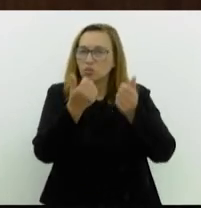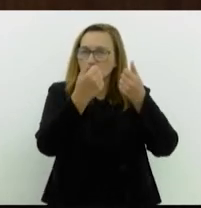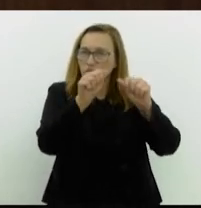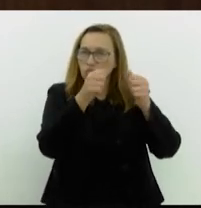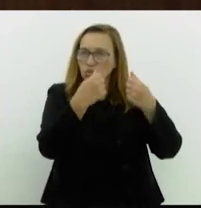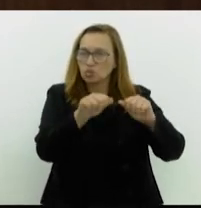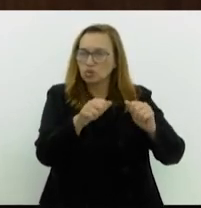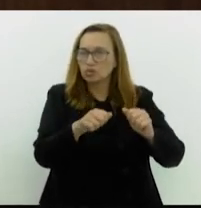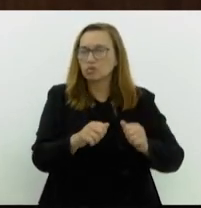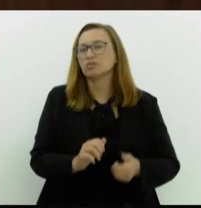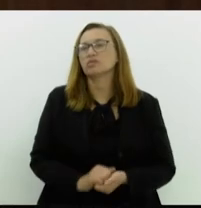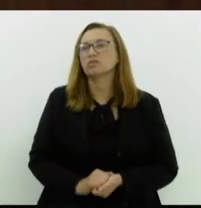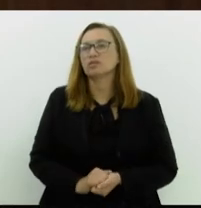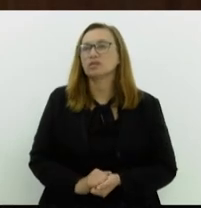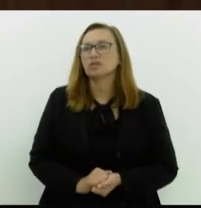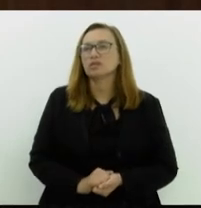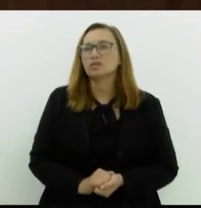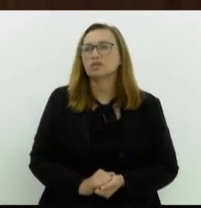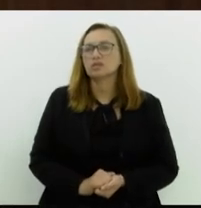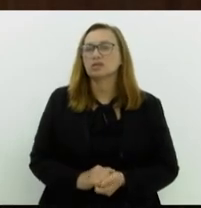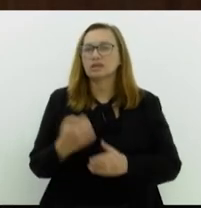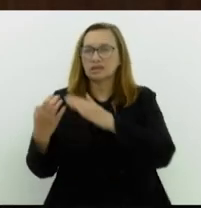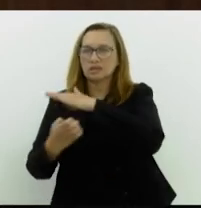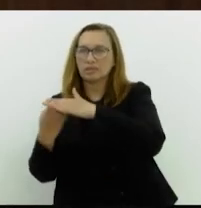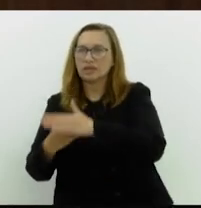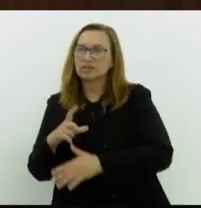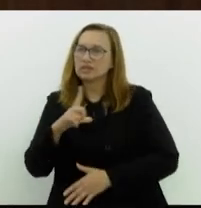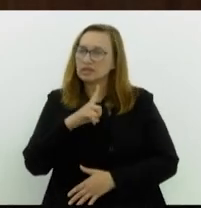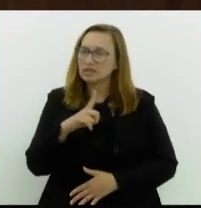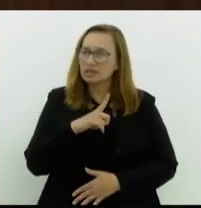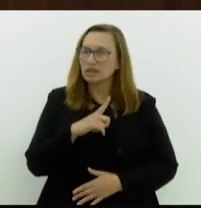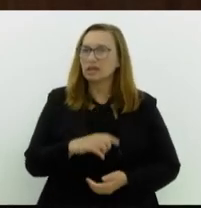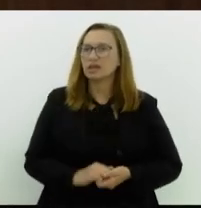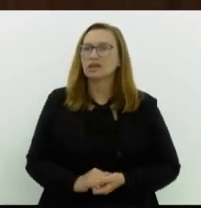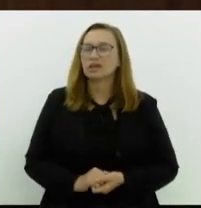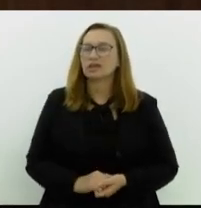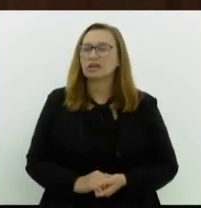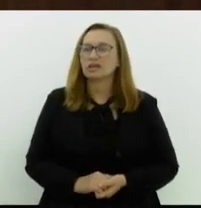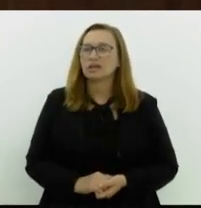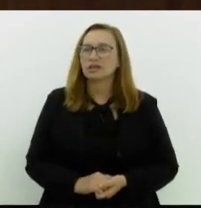né, no anseio de terem, né, os seus estabelecimentos